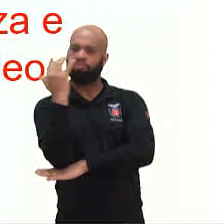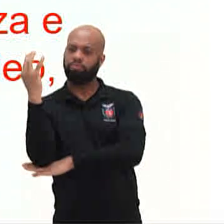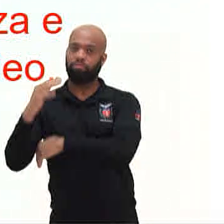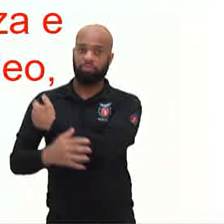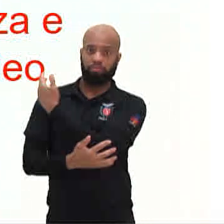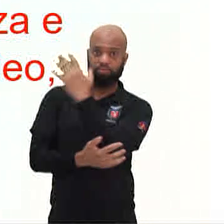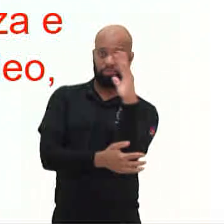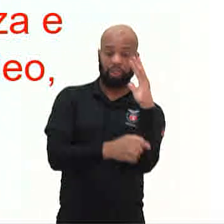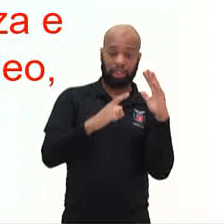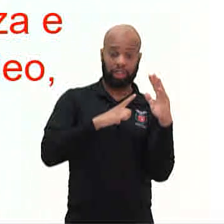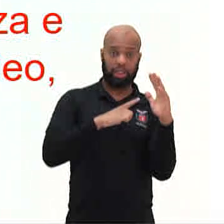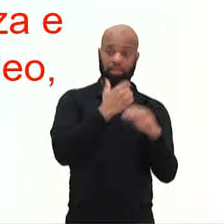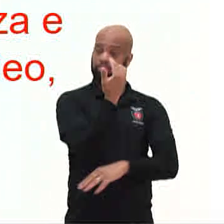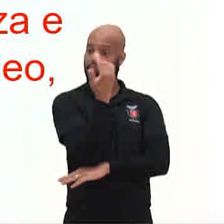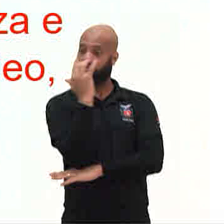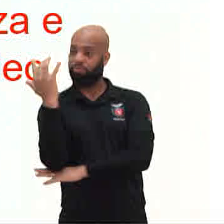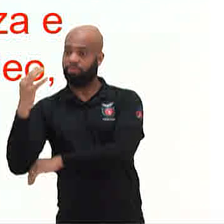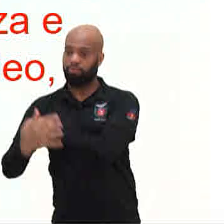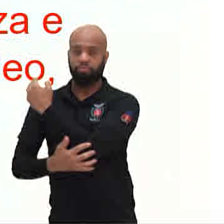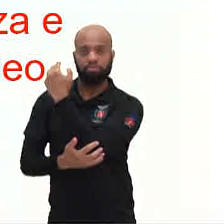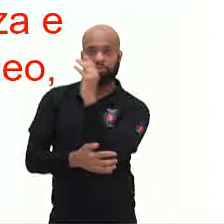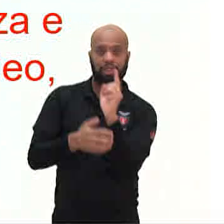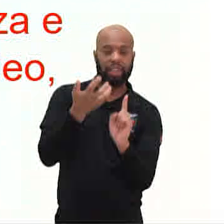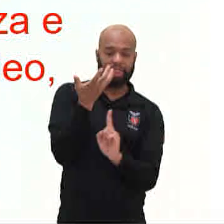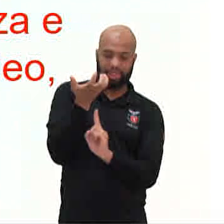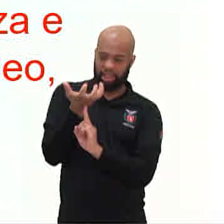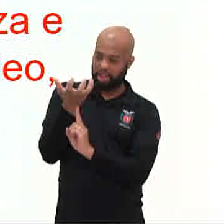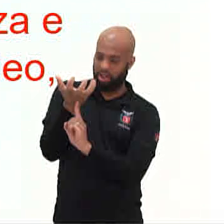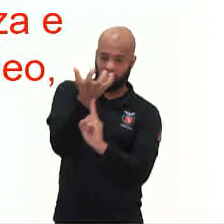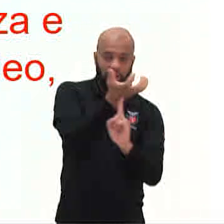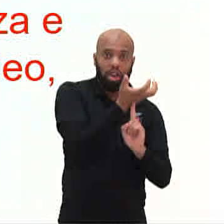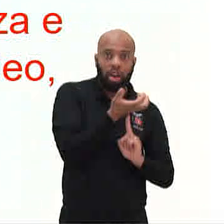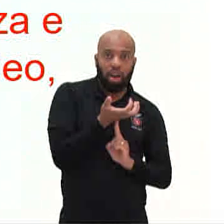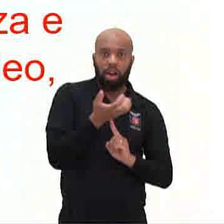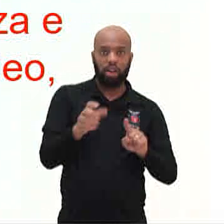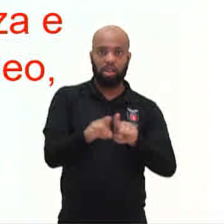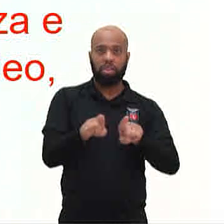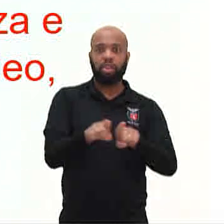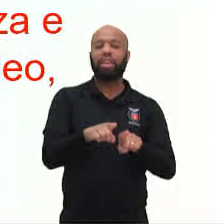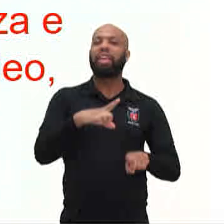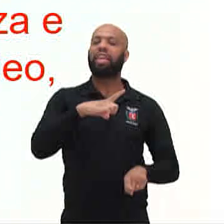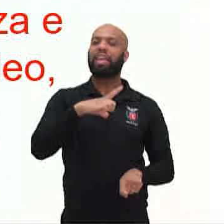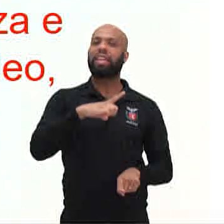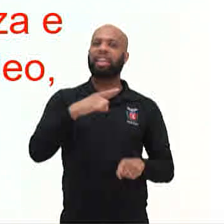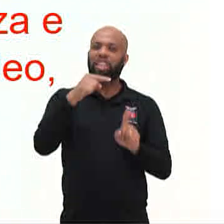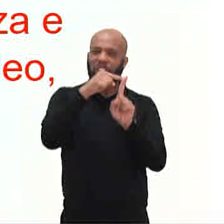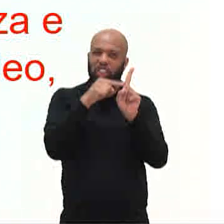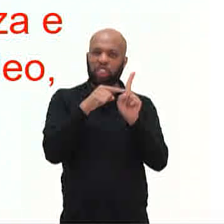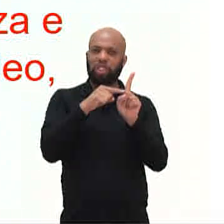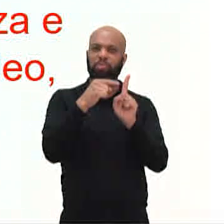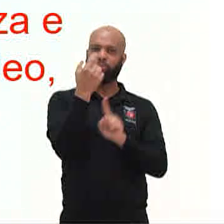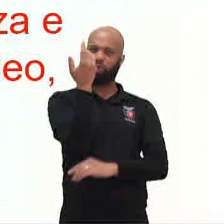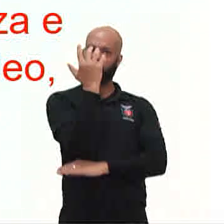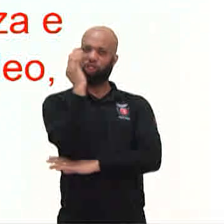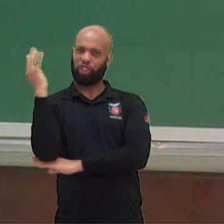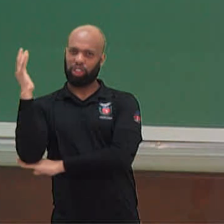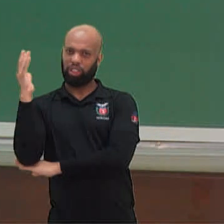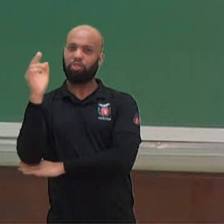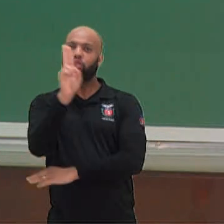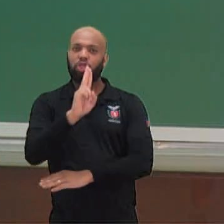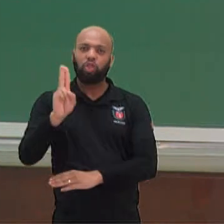de araucárias, nós temos o cedro, né, que são formas aí de recursos naturais biológicos, são utilizados aí